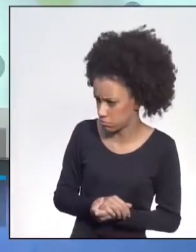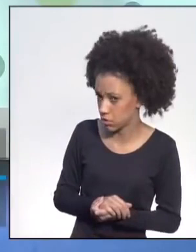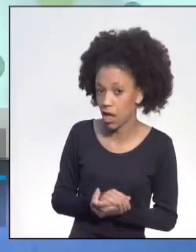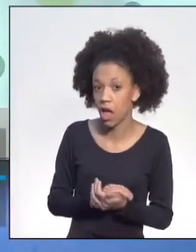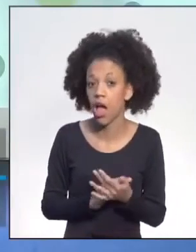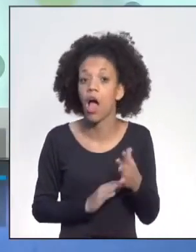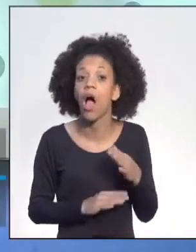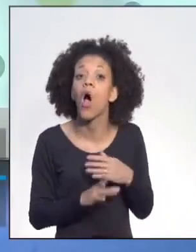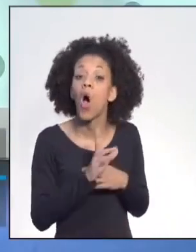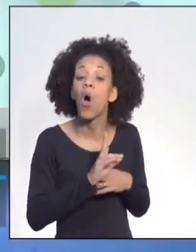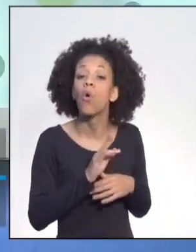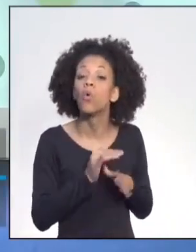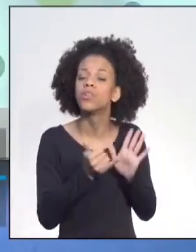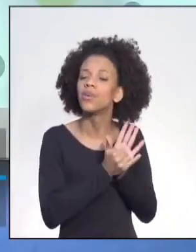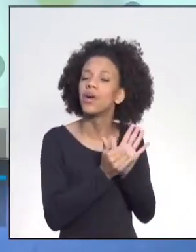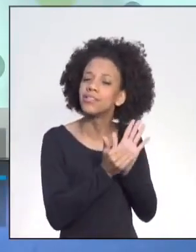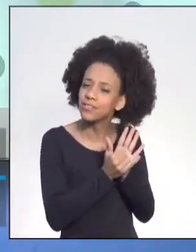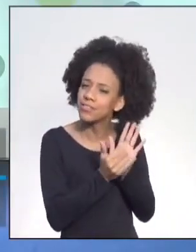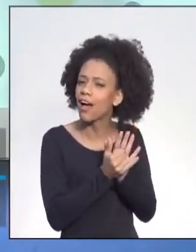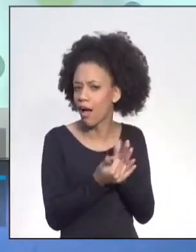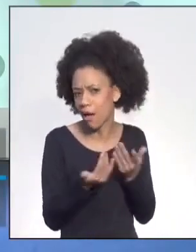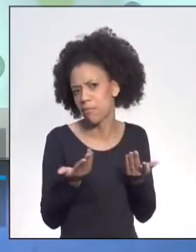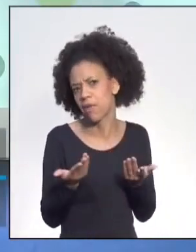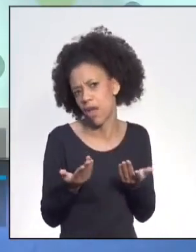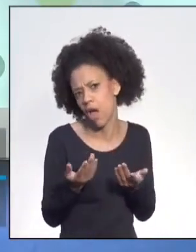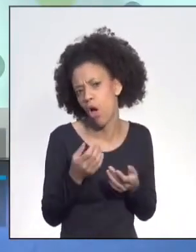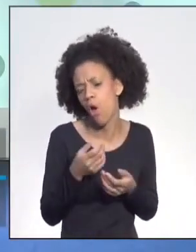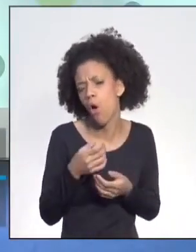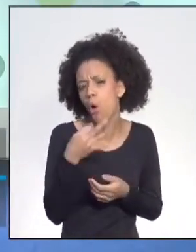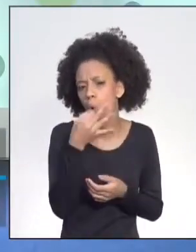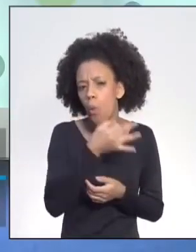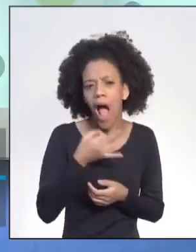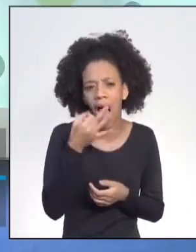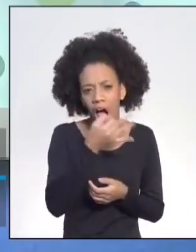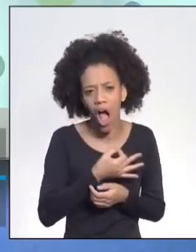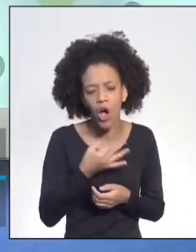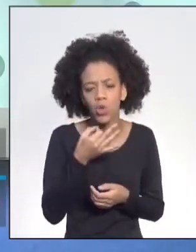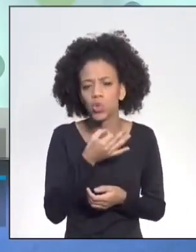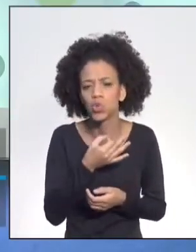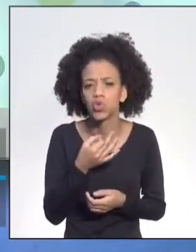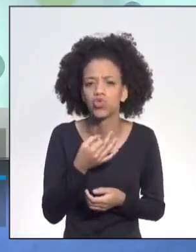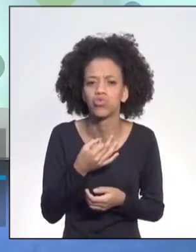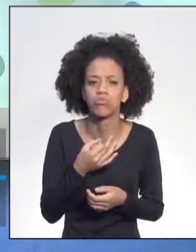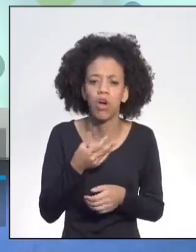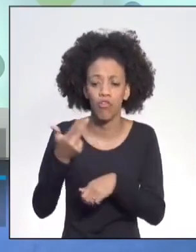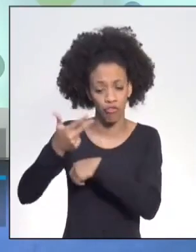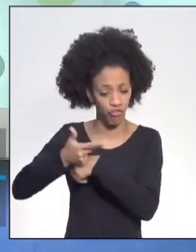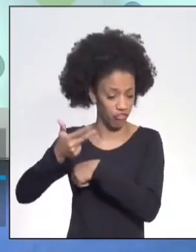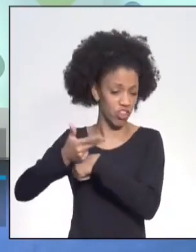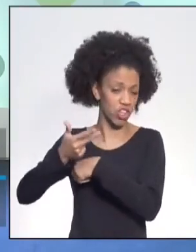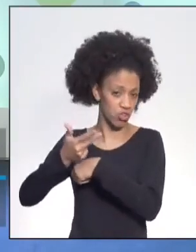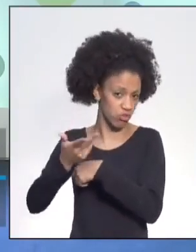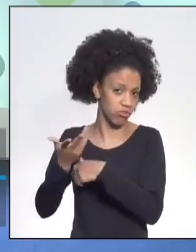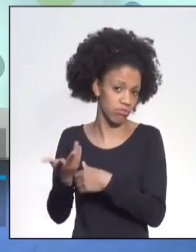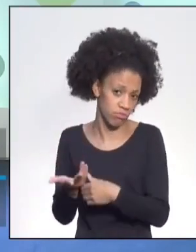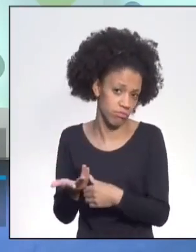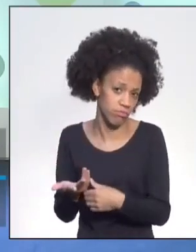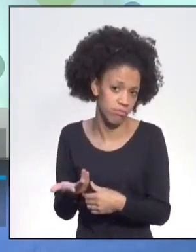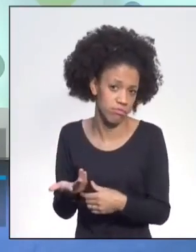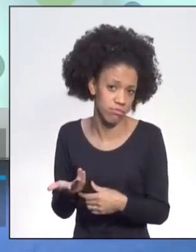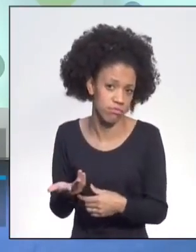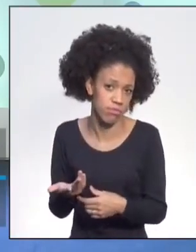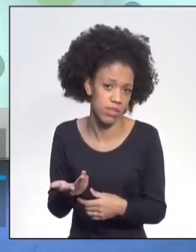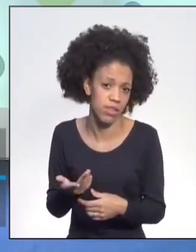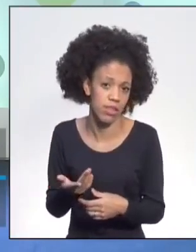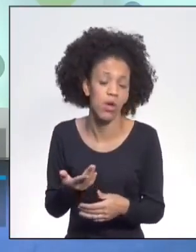Usa o WhatsApp, né, para poder fazer isso, o áudio. É verdade. Grava um vídeo. Né? Olha que legal. E dá para poder